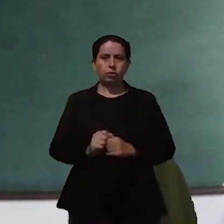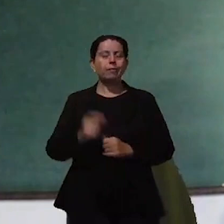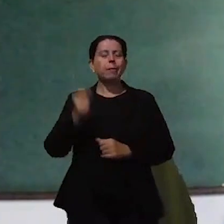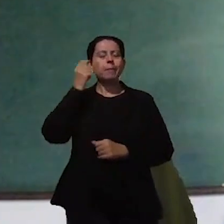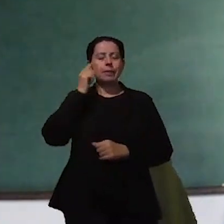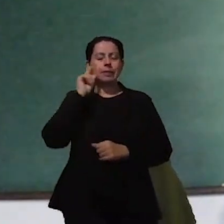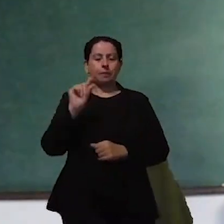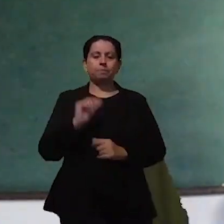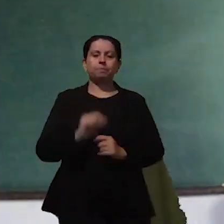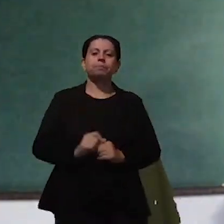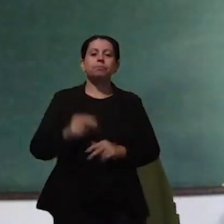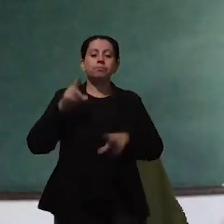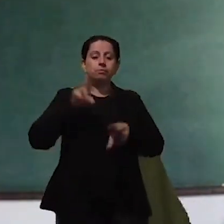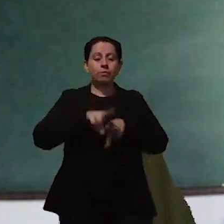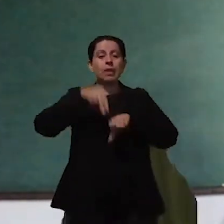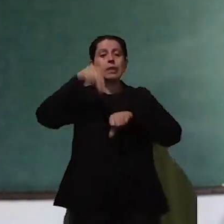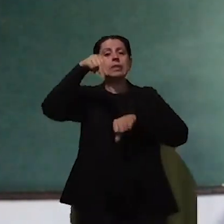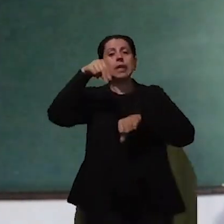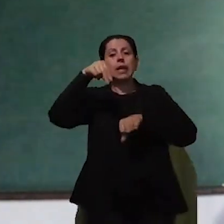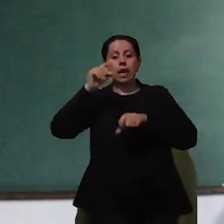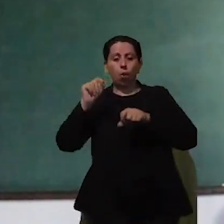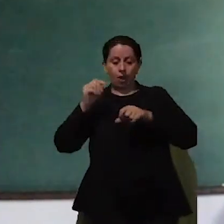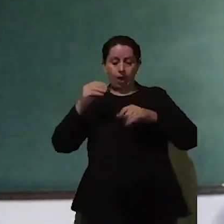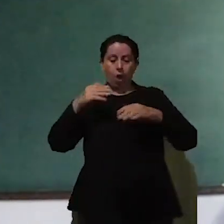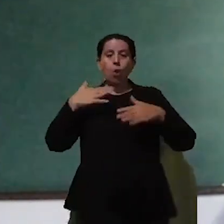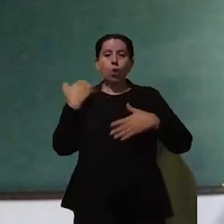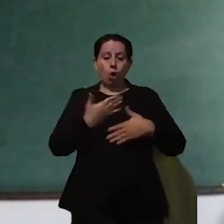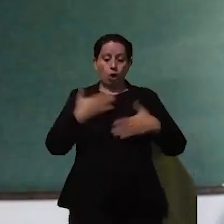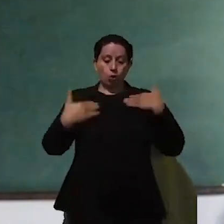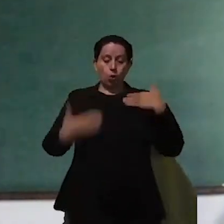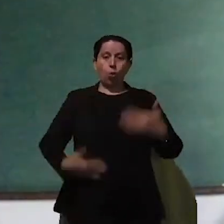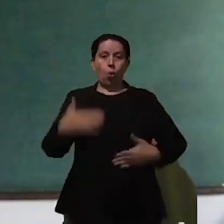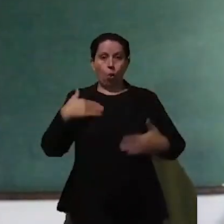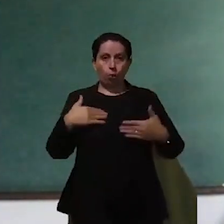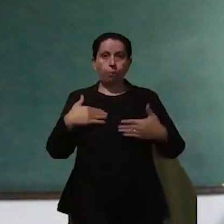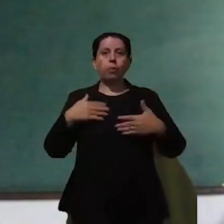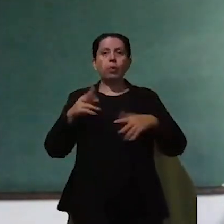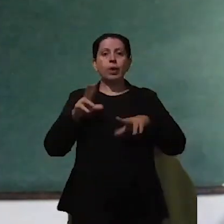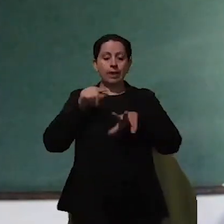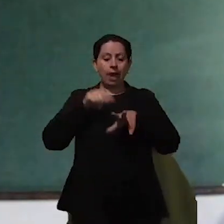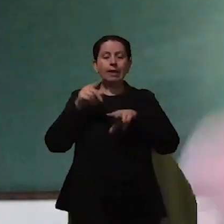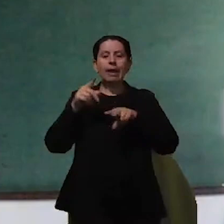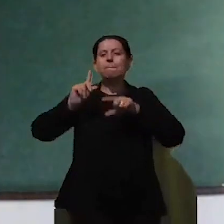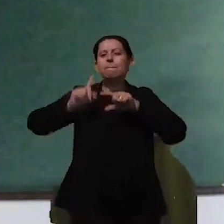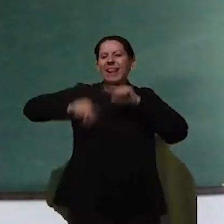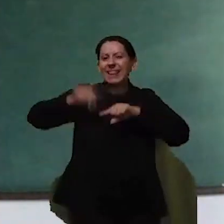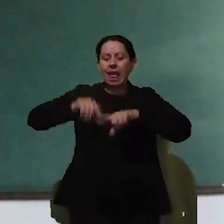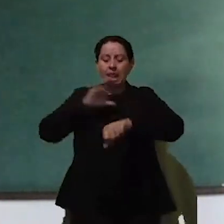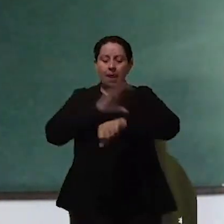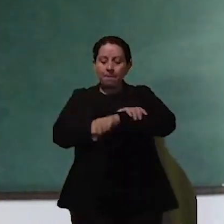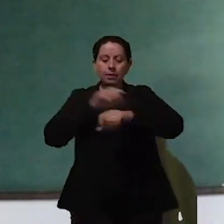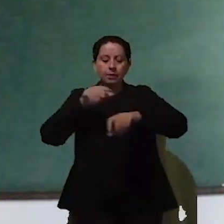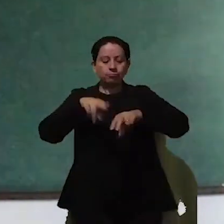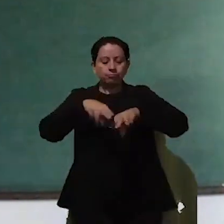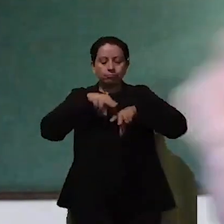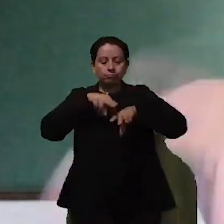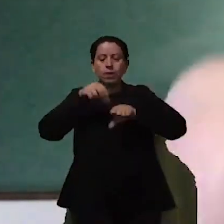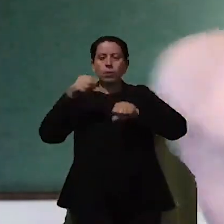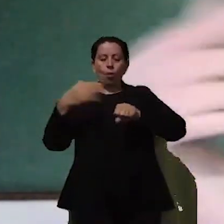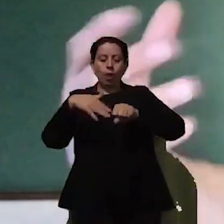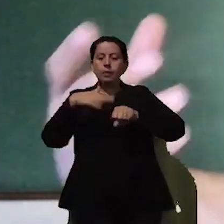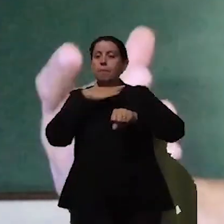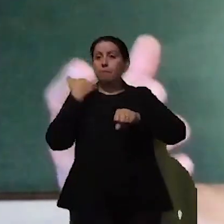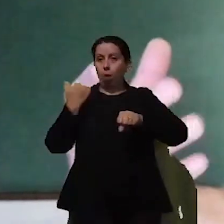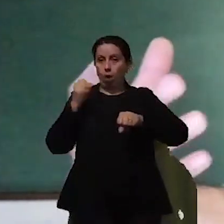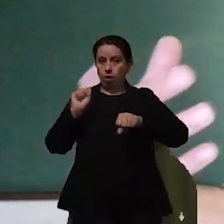Desencarnar é deixar o corpo de carne, é deixar a matéria, o corpo material, e